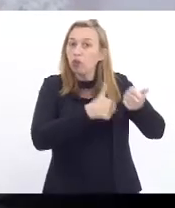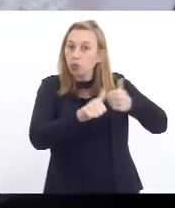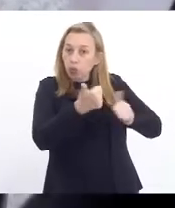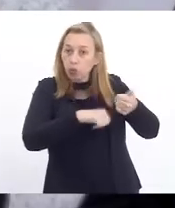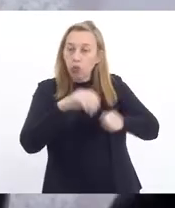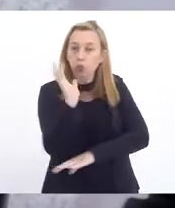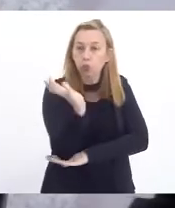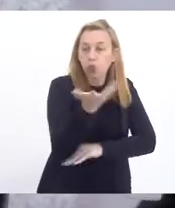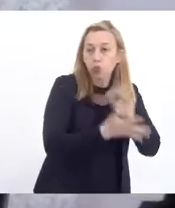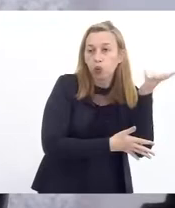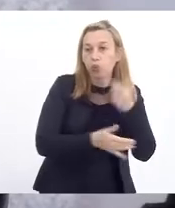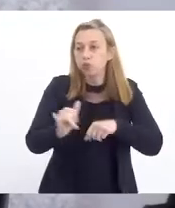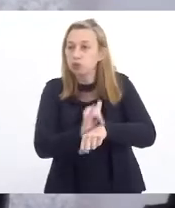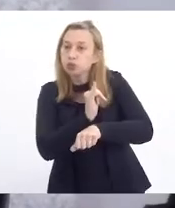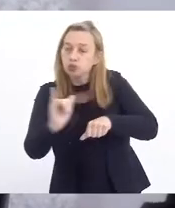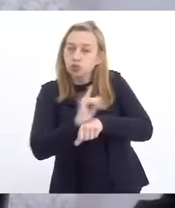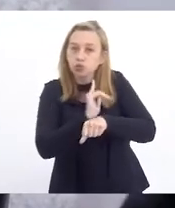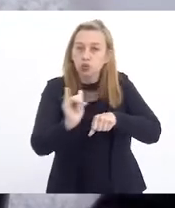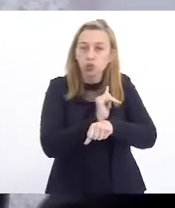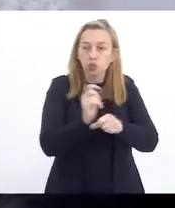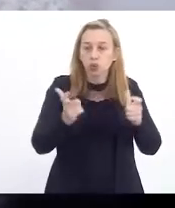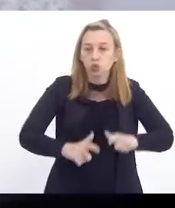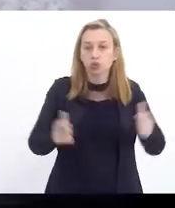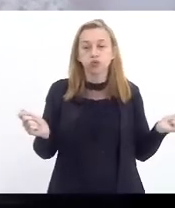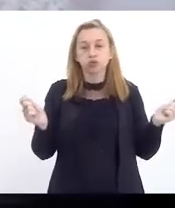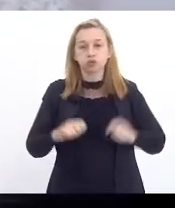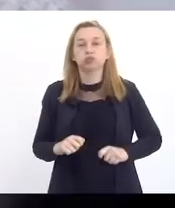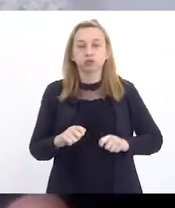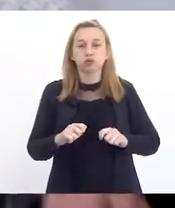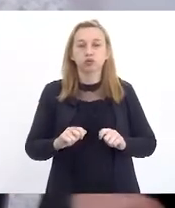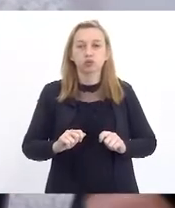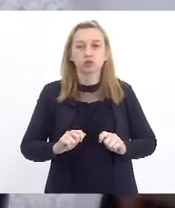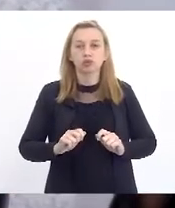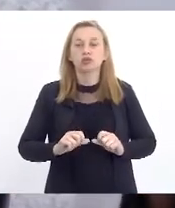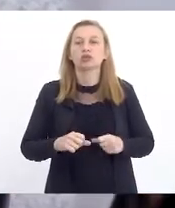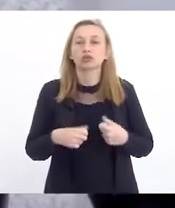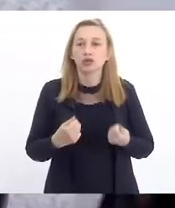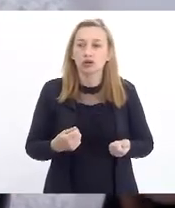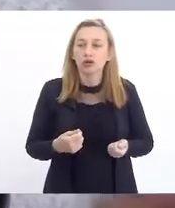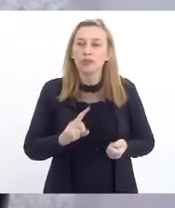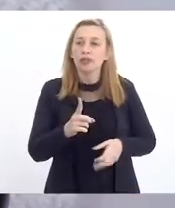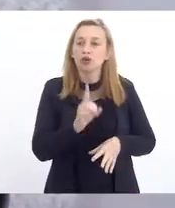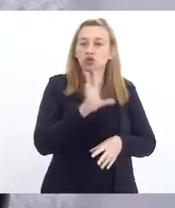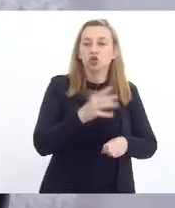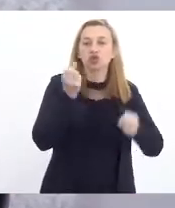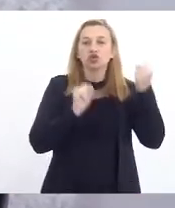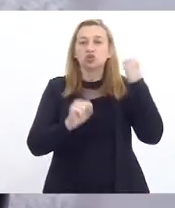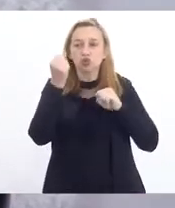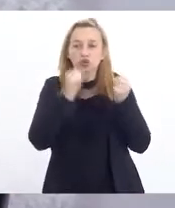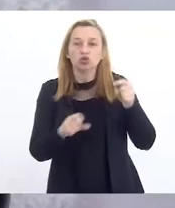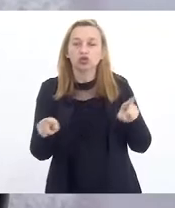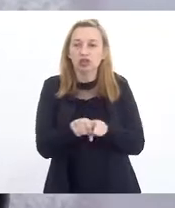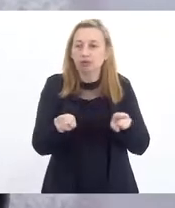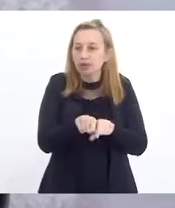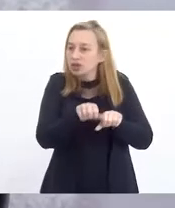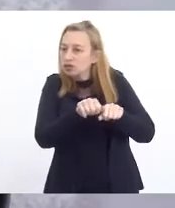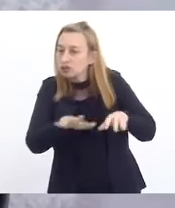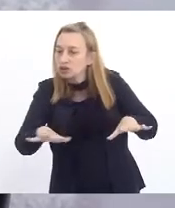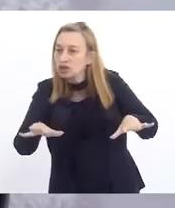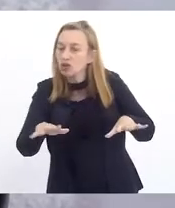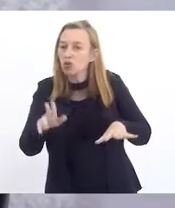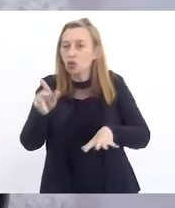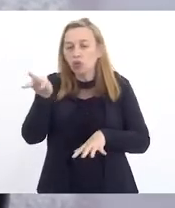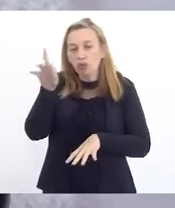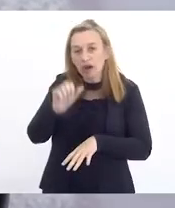ambiental estratégica do território para definir a capacidade de suporte, não só de indústrias, como até mesmo de expansão urbana, para poder falar,